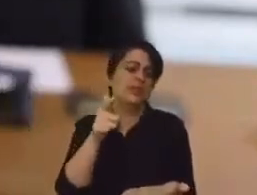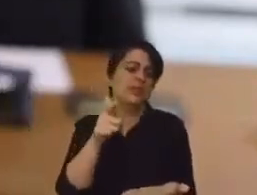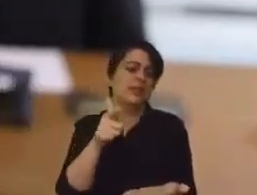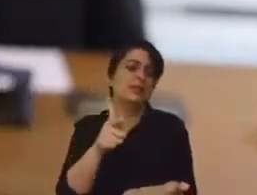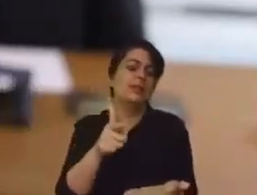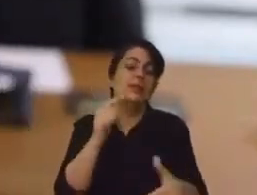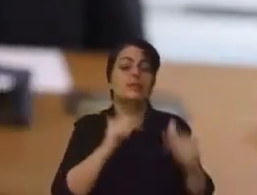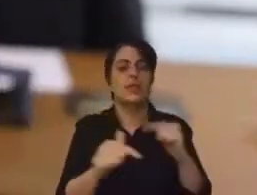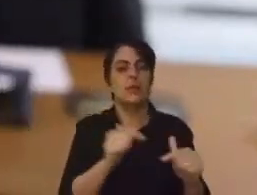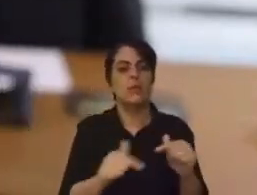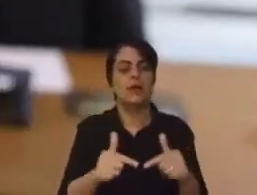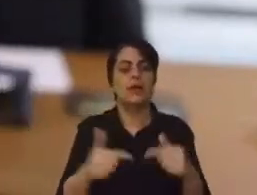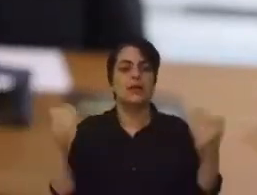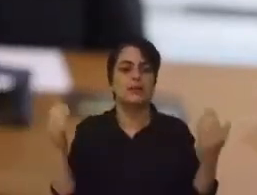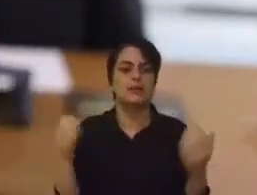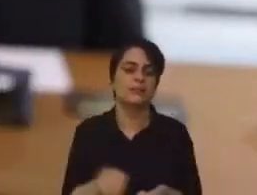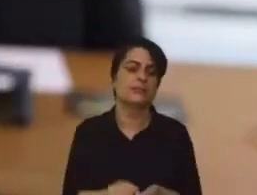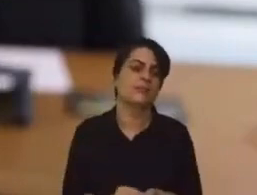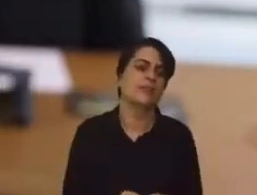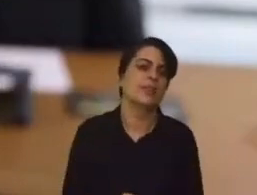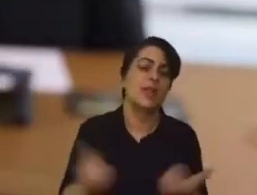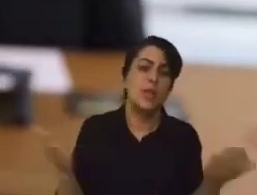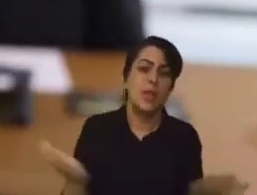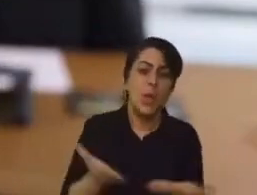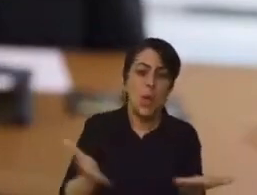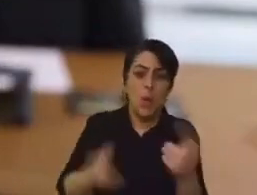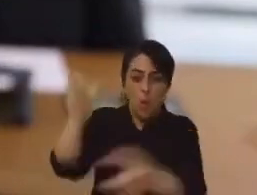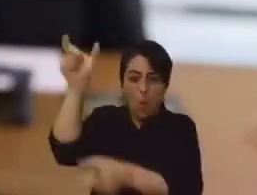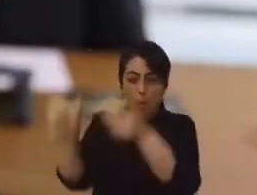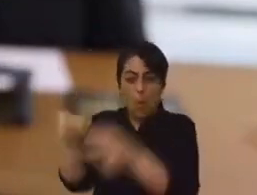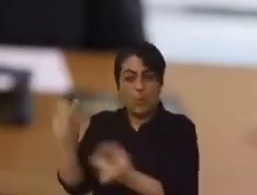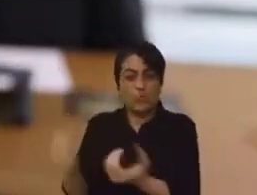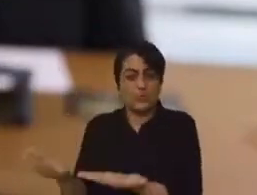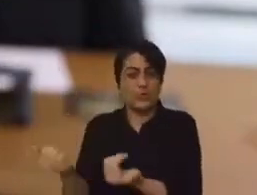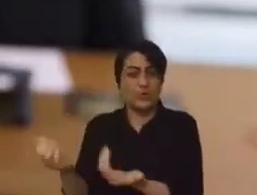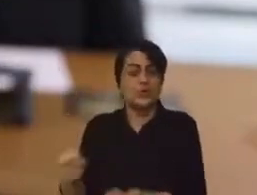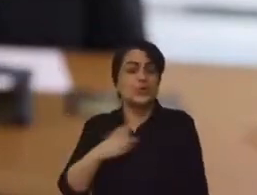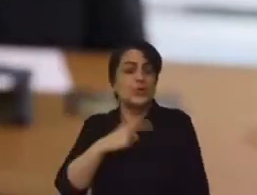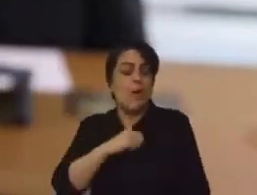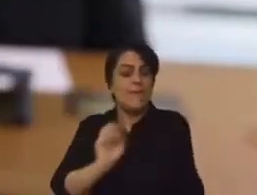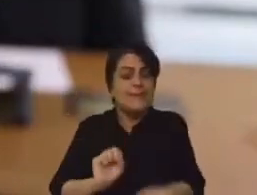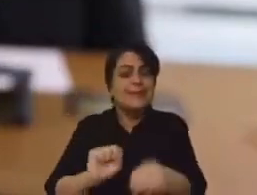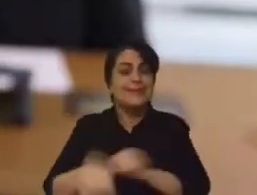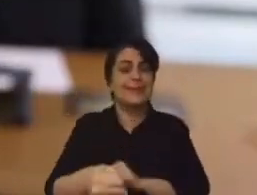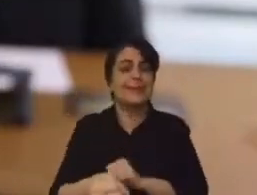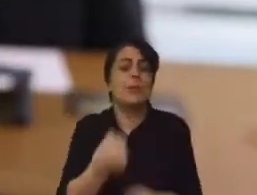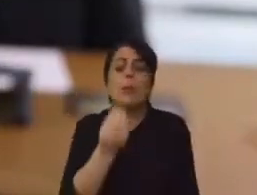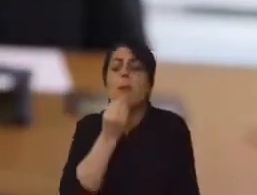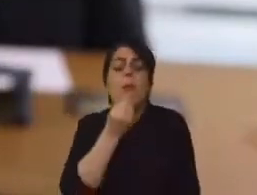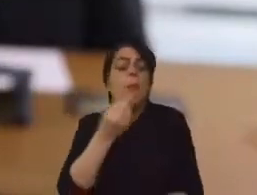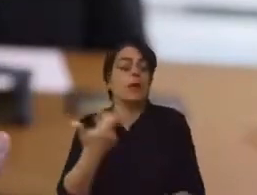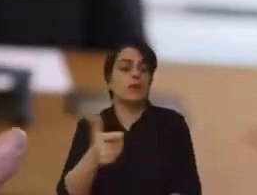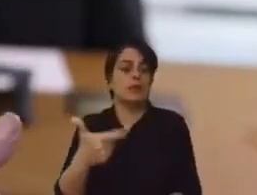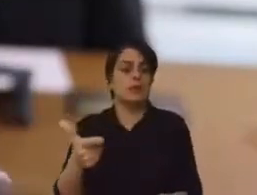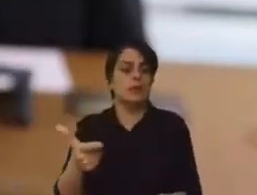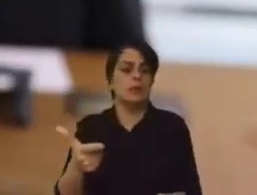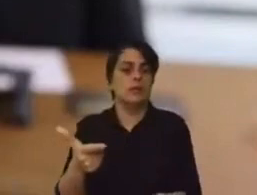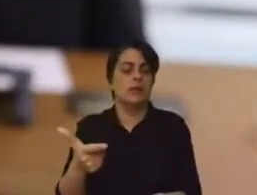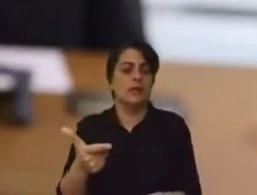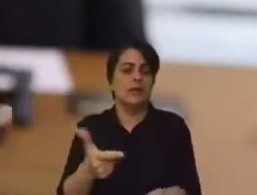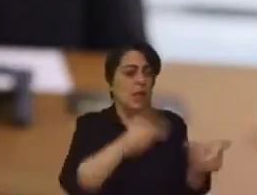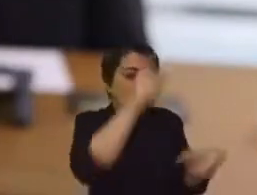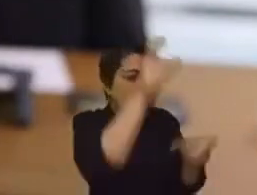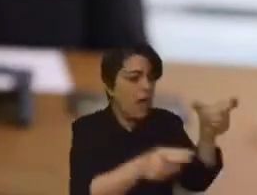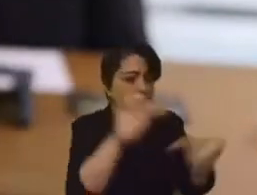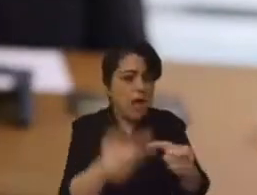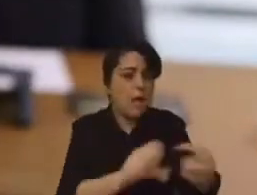meninada com diploma universitário não tem a mesma chance. Quantas pessoas estão formadas e continuam